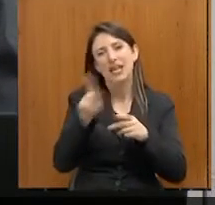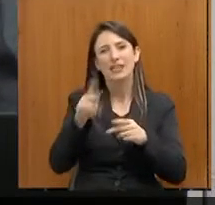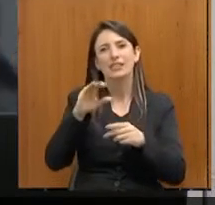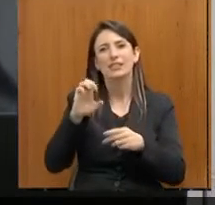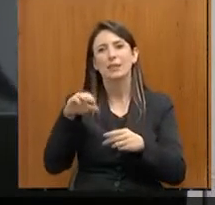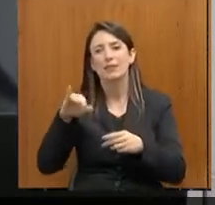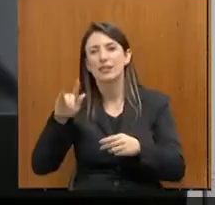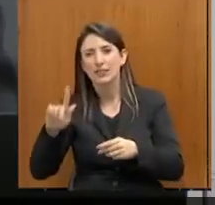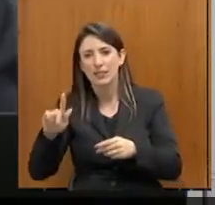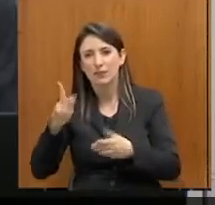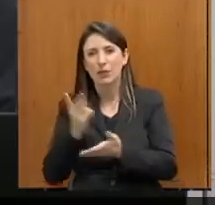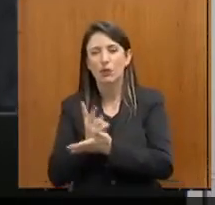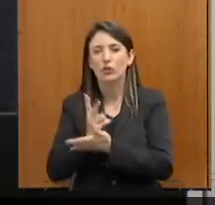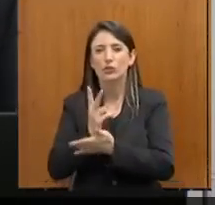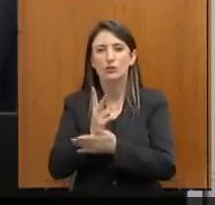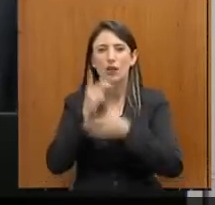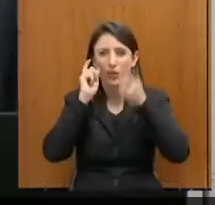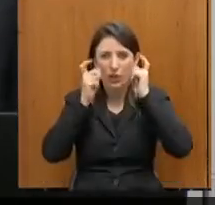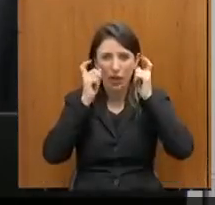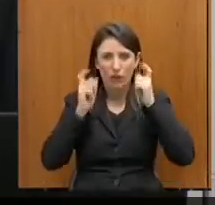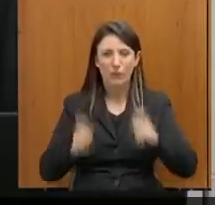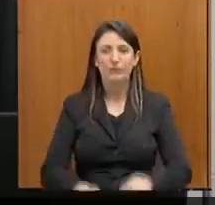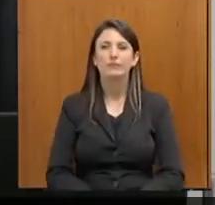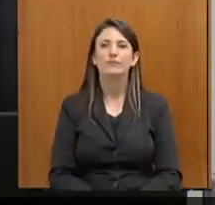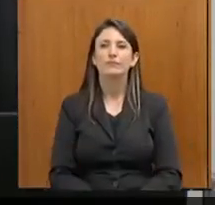com esta reunião